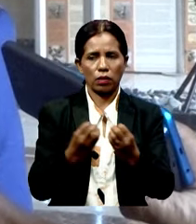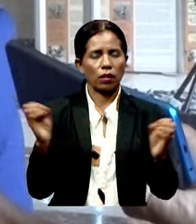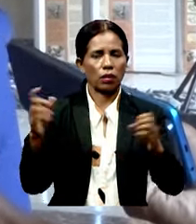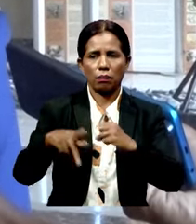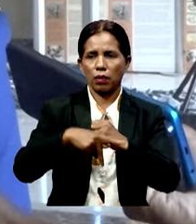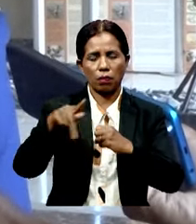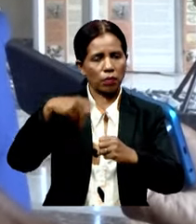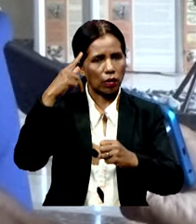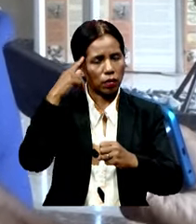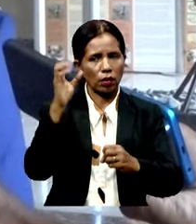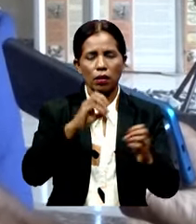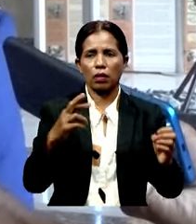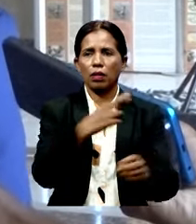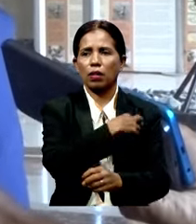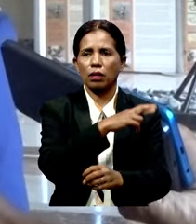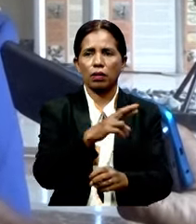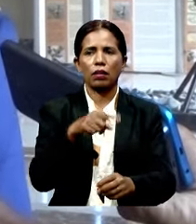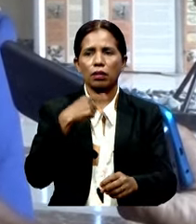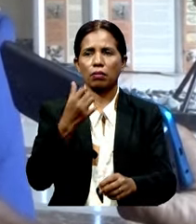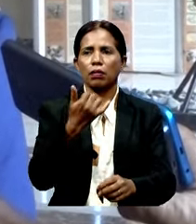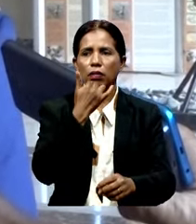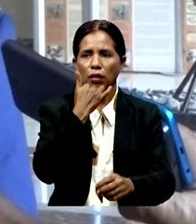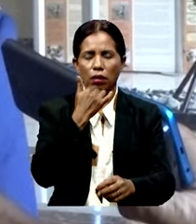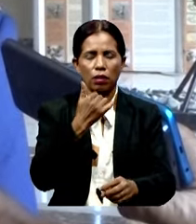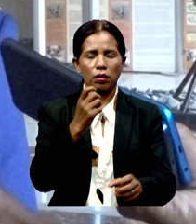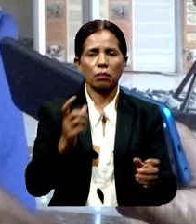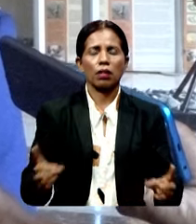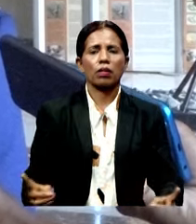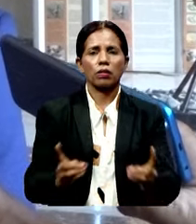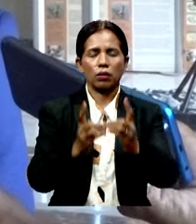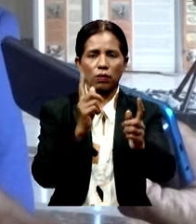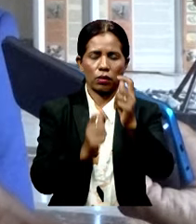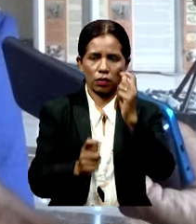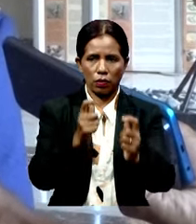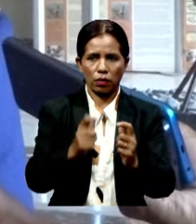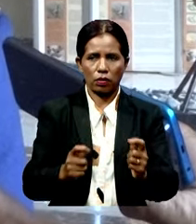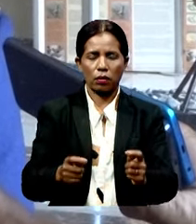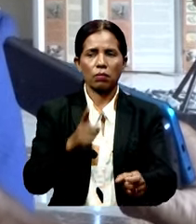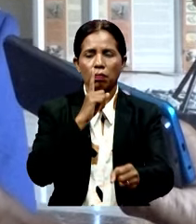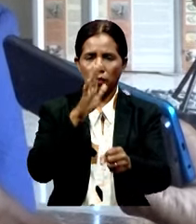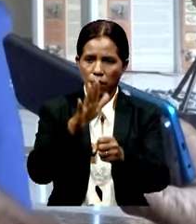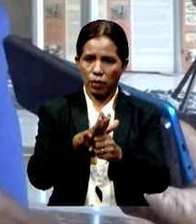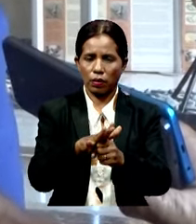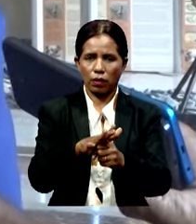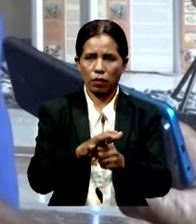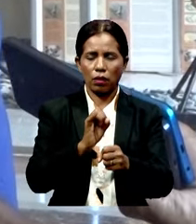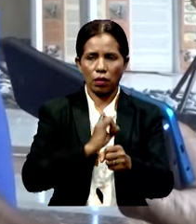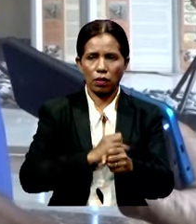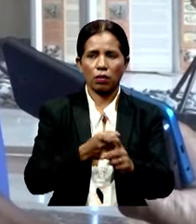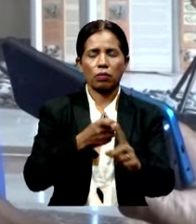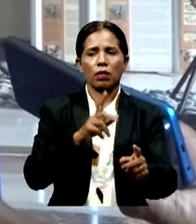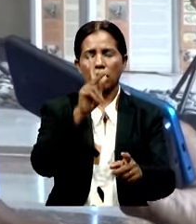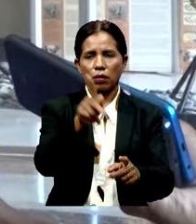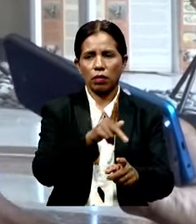político. La ia religião. Se é maxala, tem que assurar o tribunal. E nem é compromisso. Se há pertença católica,